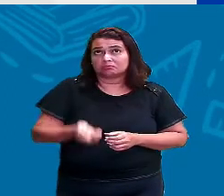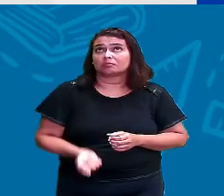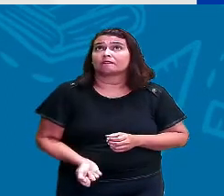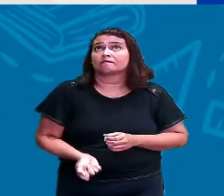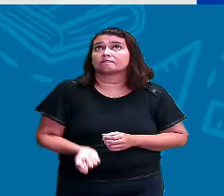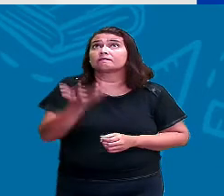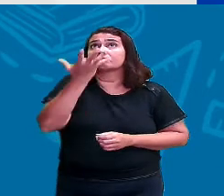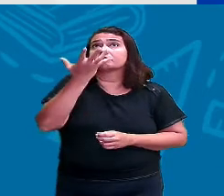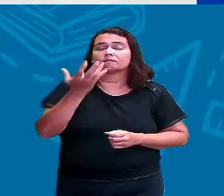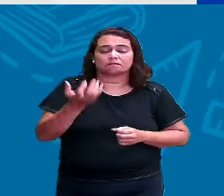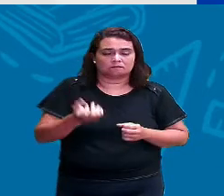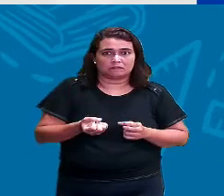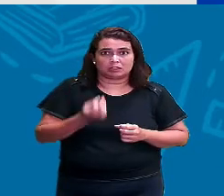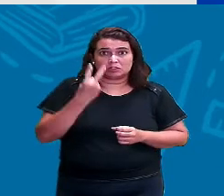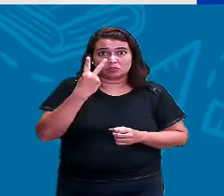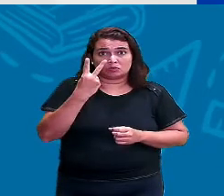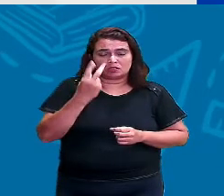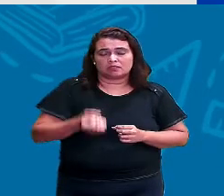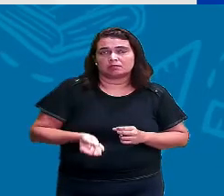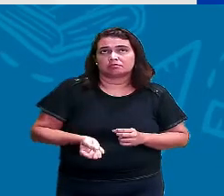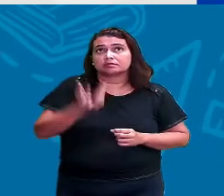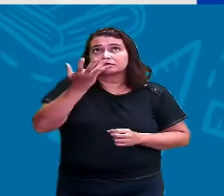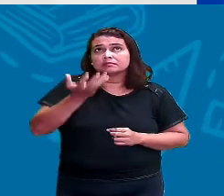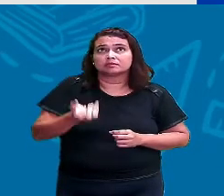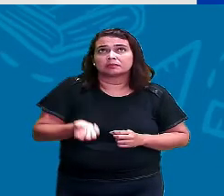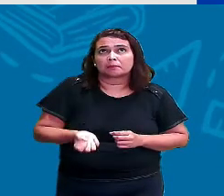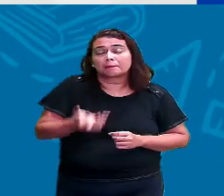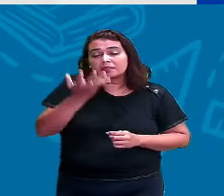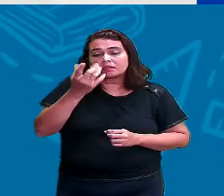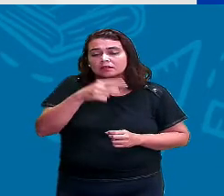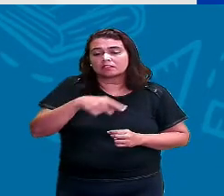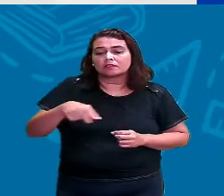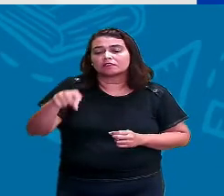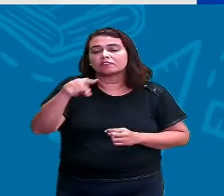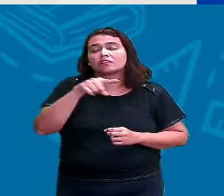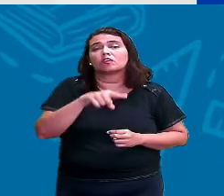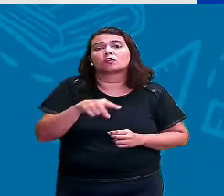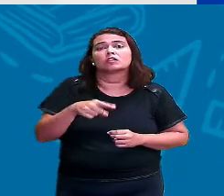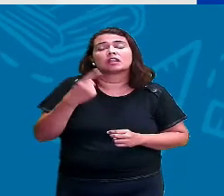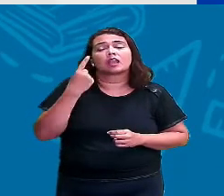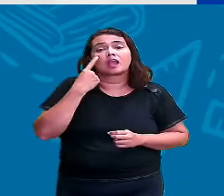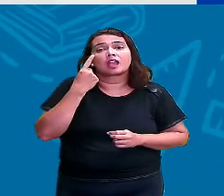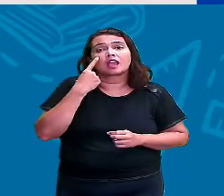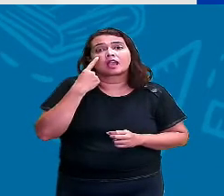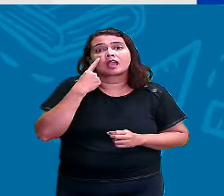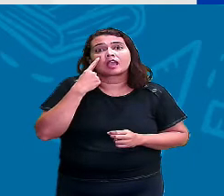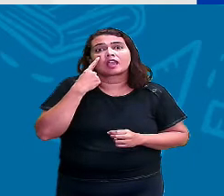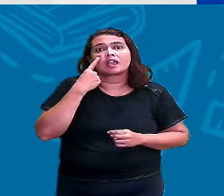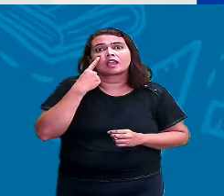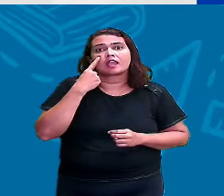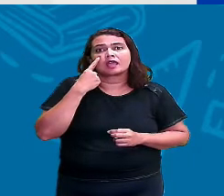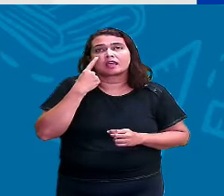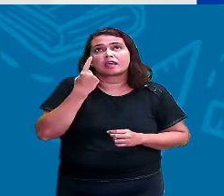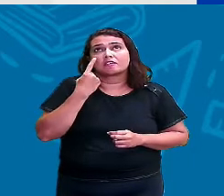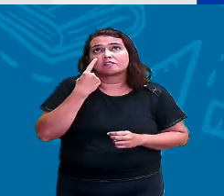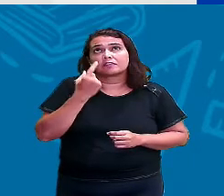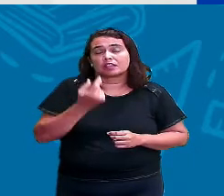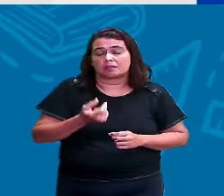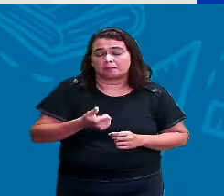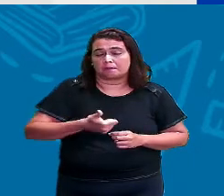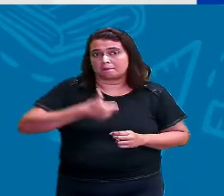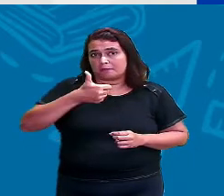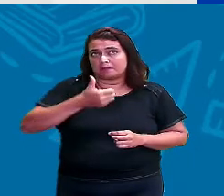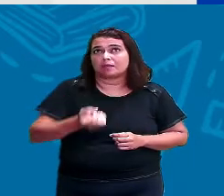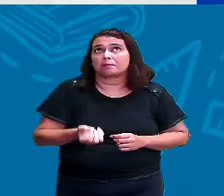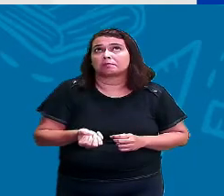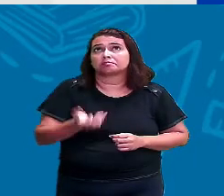vezes. Calcule a probabilidade de obtermos cara no segundo lançamento. Então,